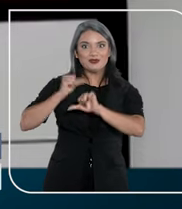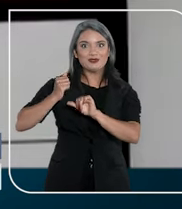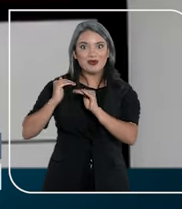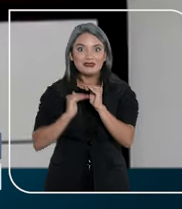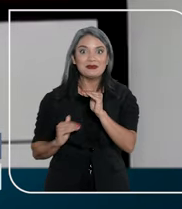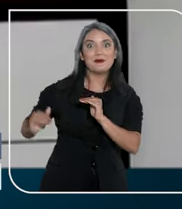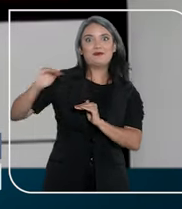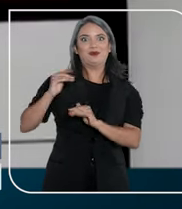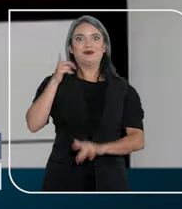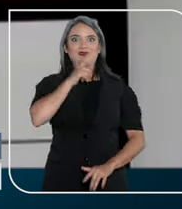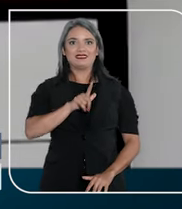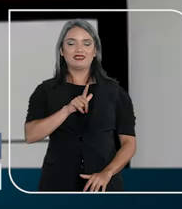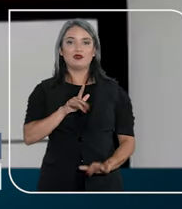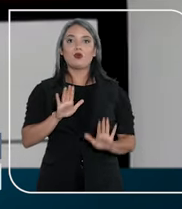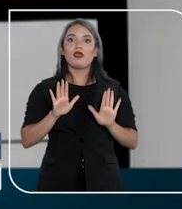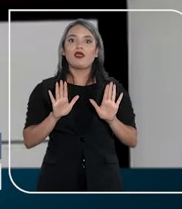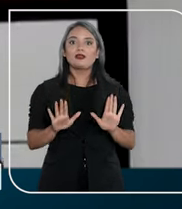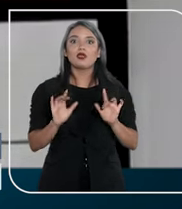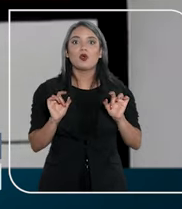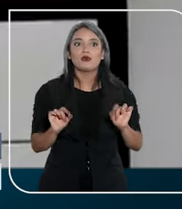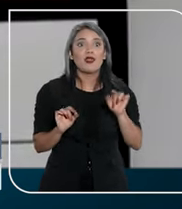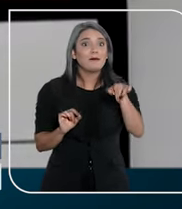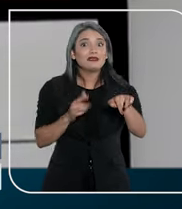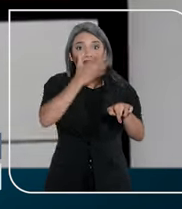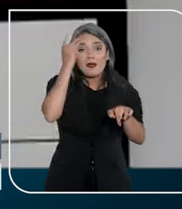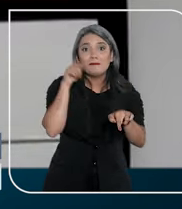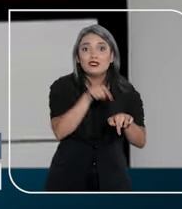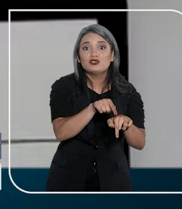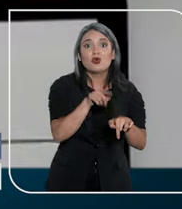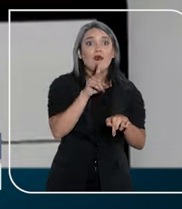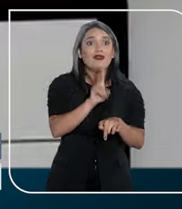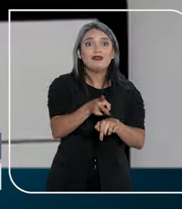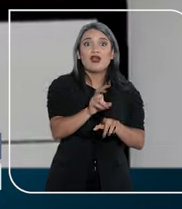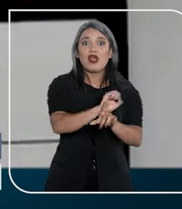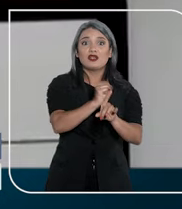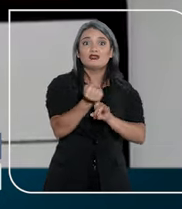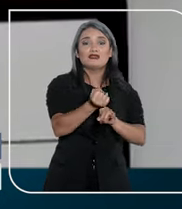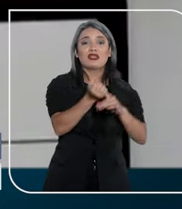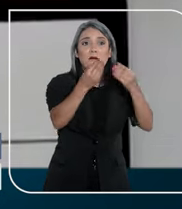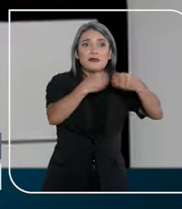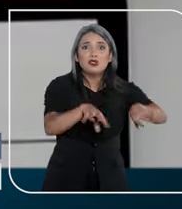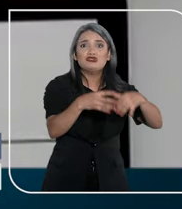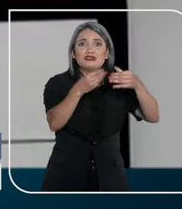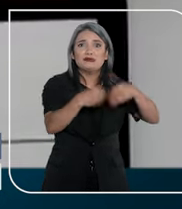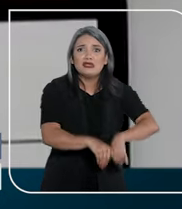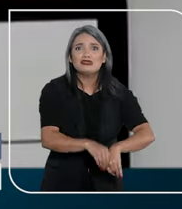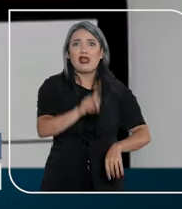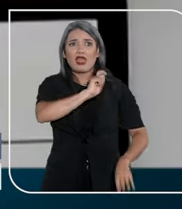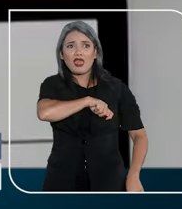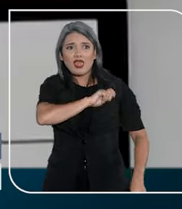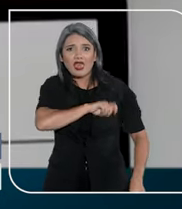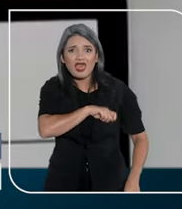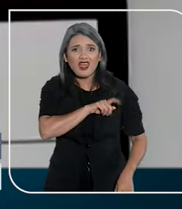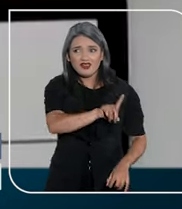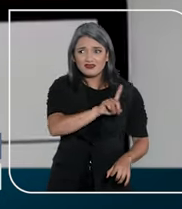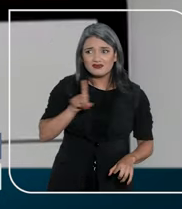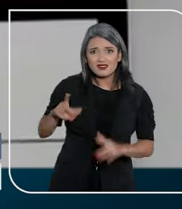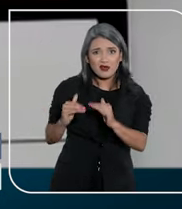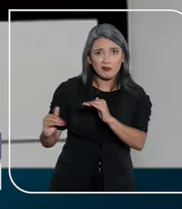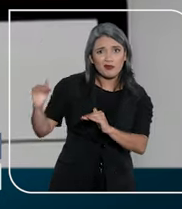Então, eu não posso premiar aquele que malfere a sociedade. Então, a investigação social, ela